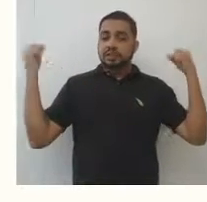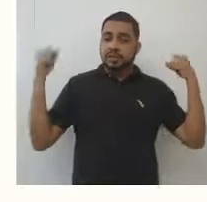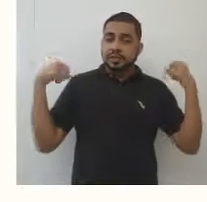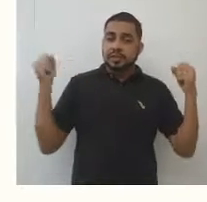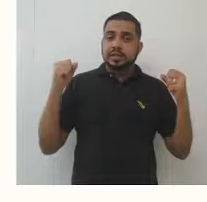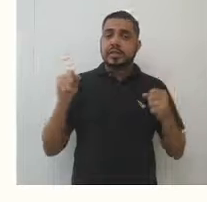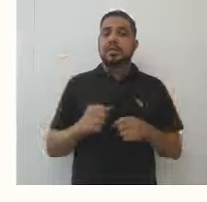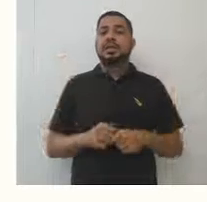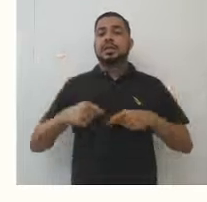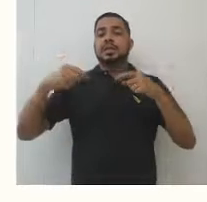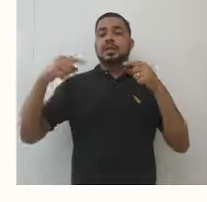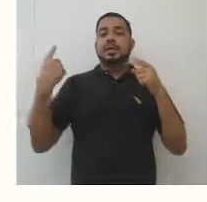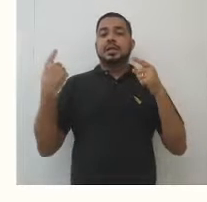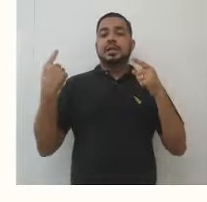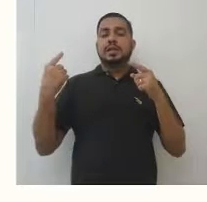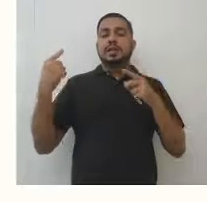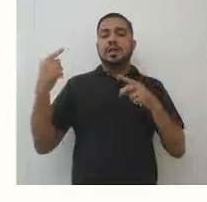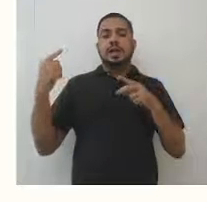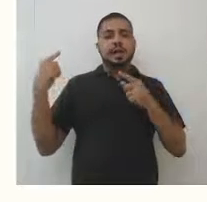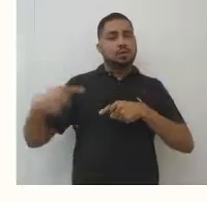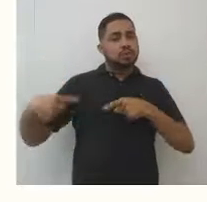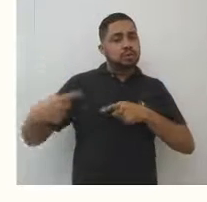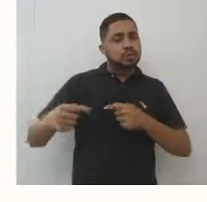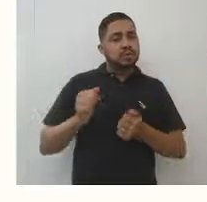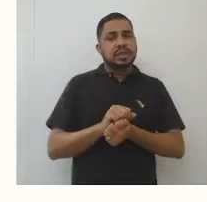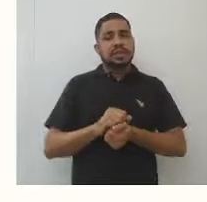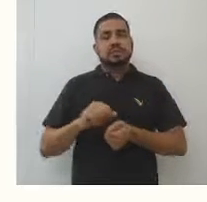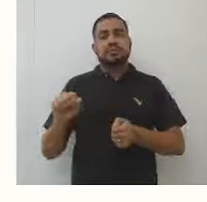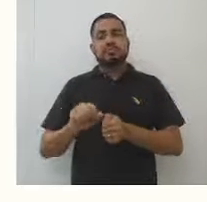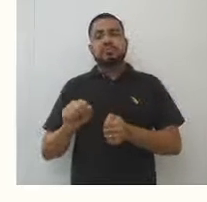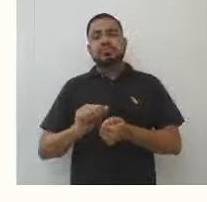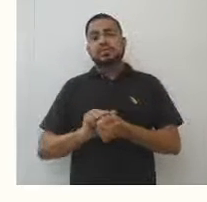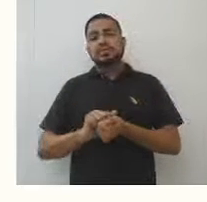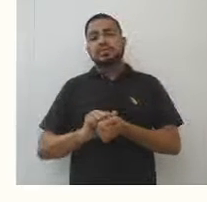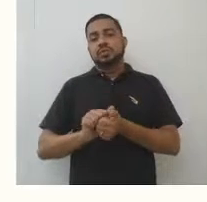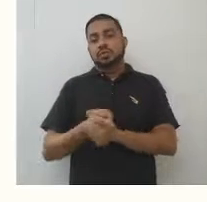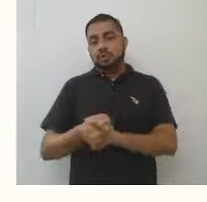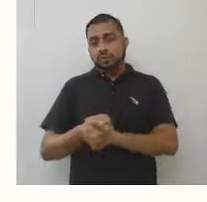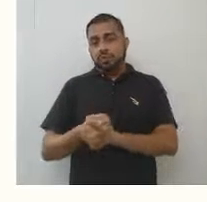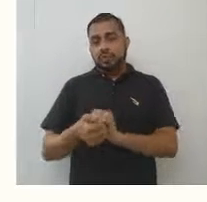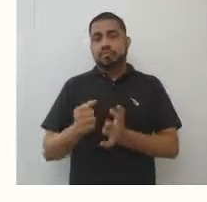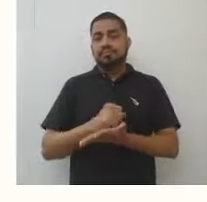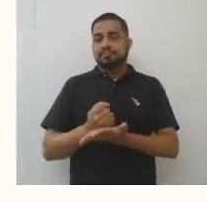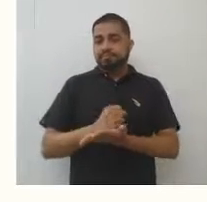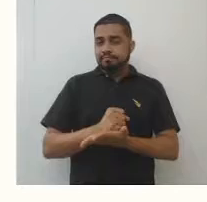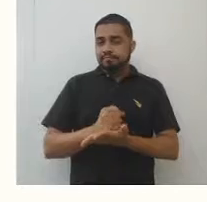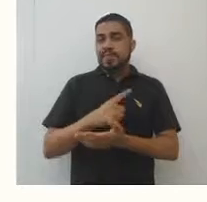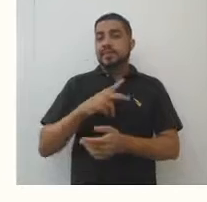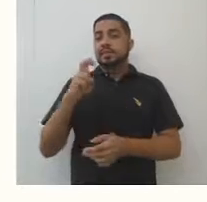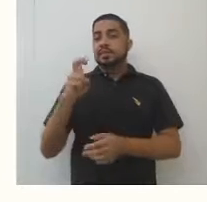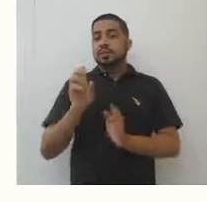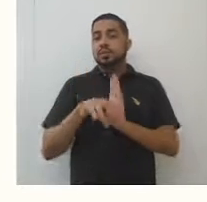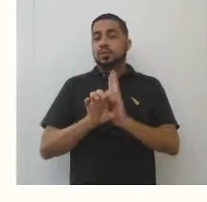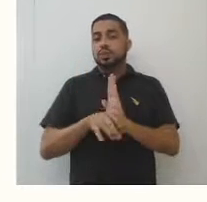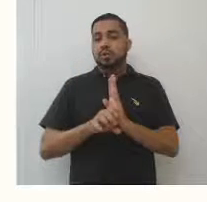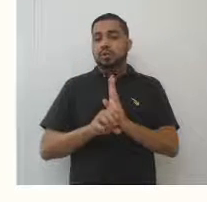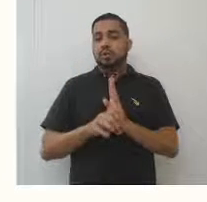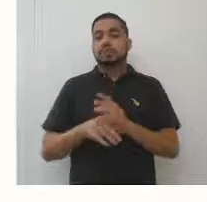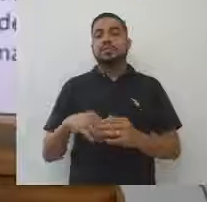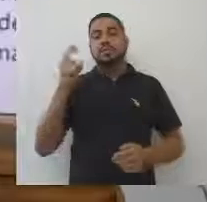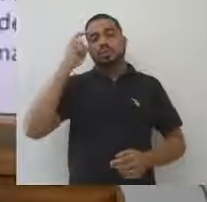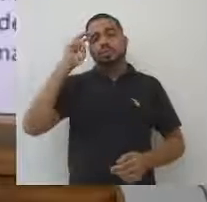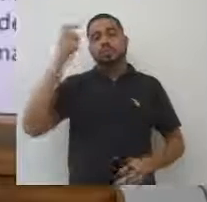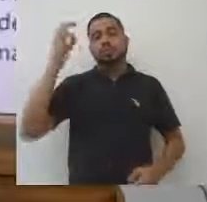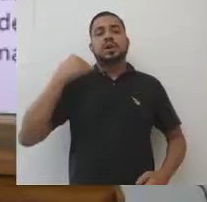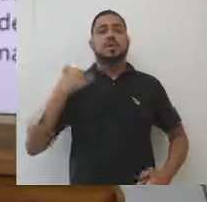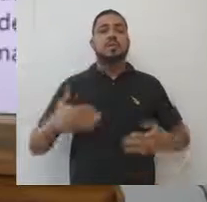o jogo e o esporte. São os 5 conteúdos da cultura corporal. Então,